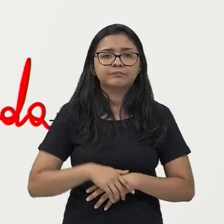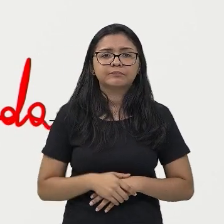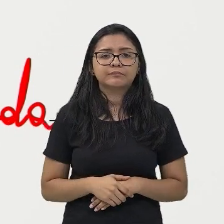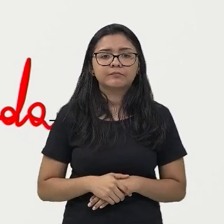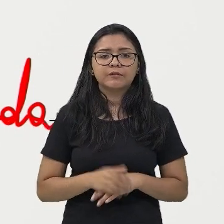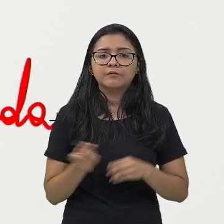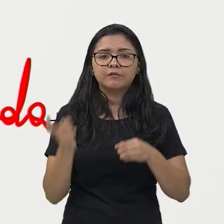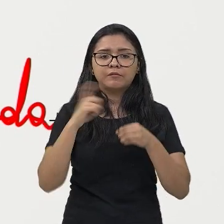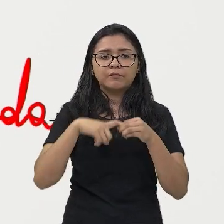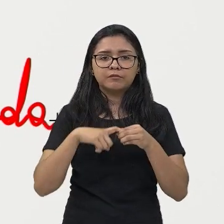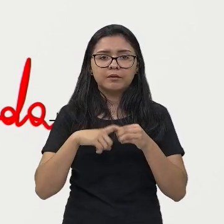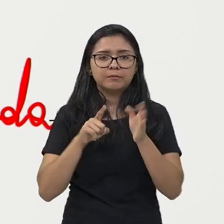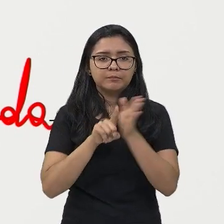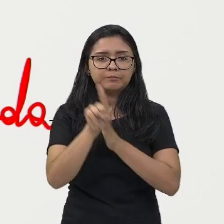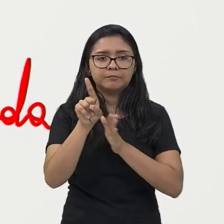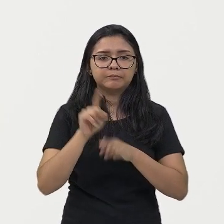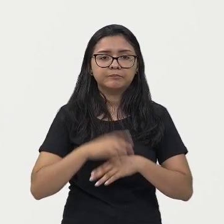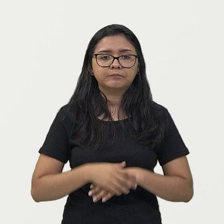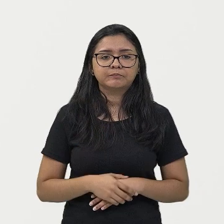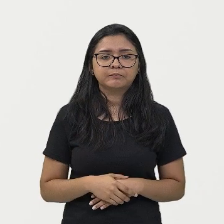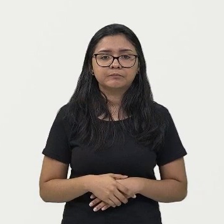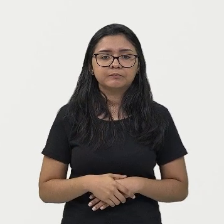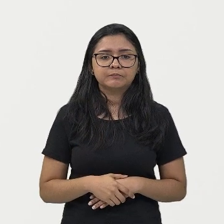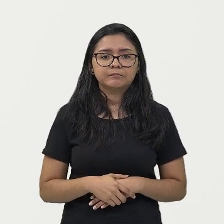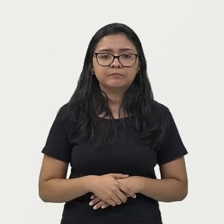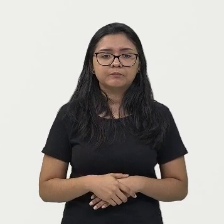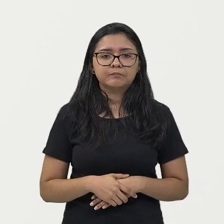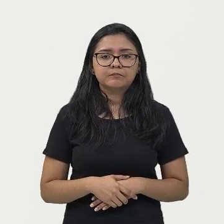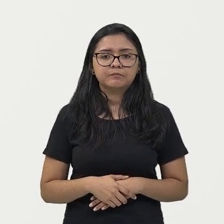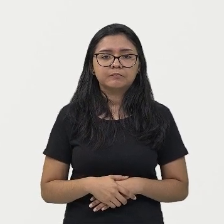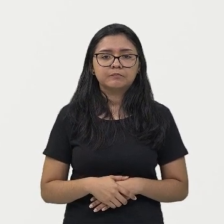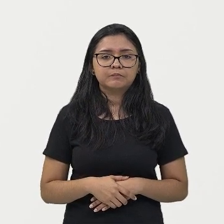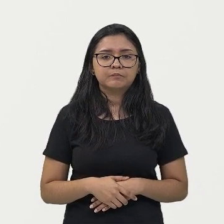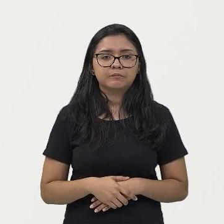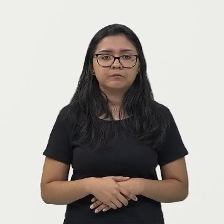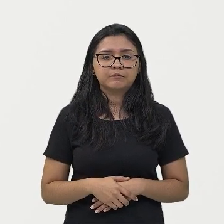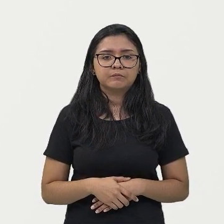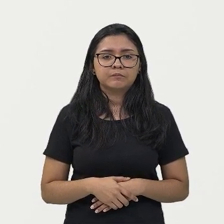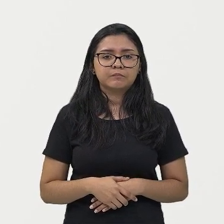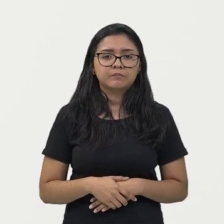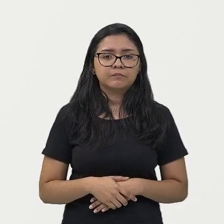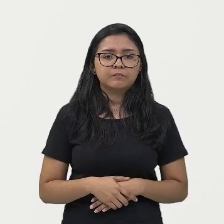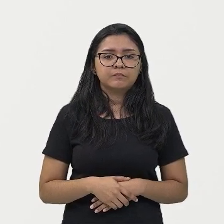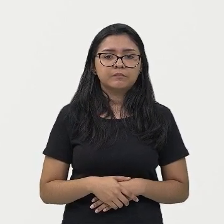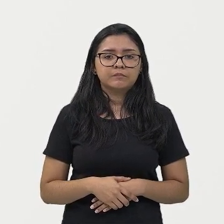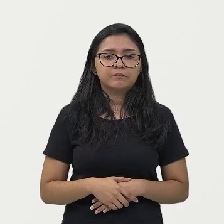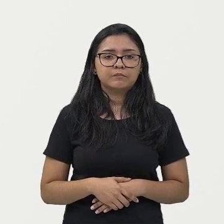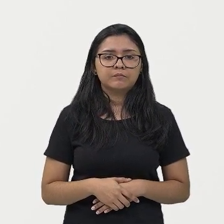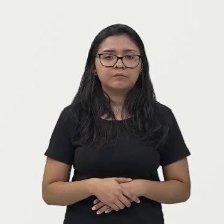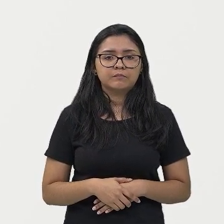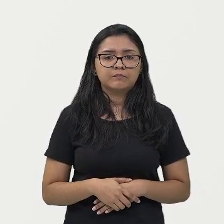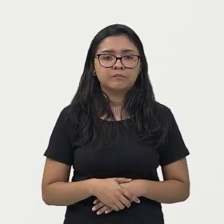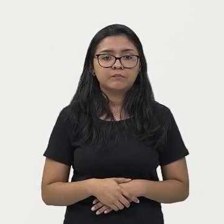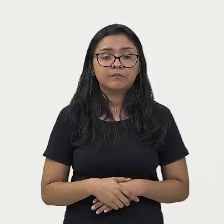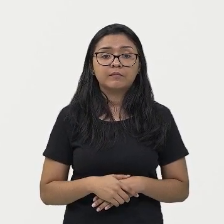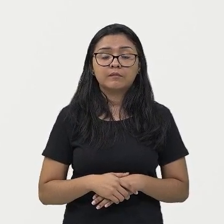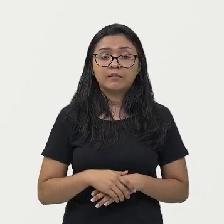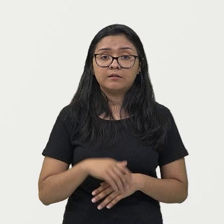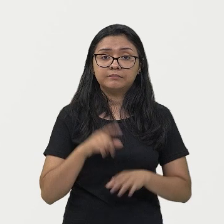voltar para a nossa questão. Ó, a letra A está